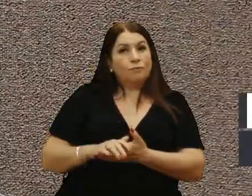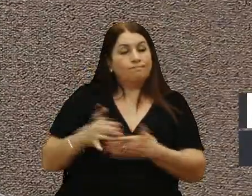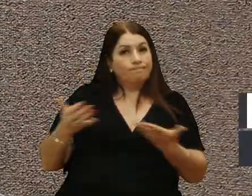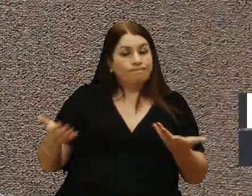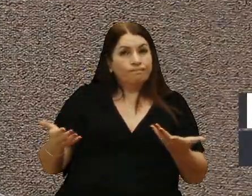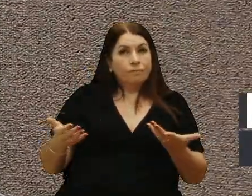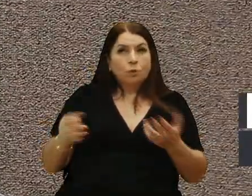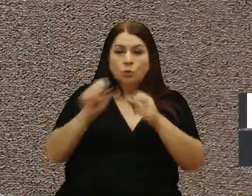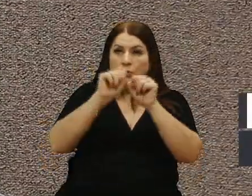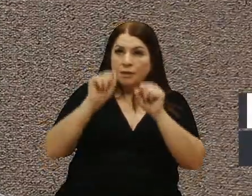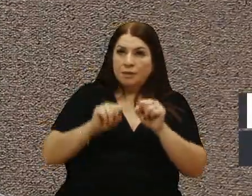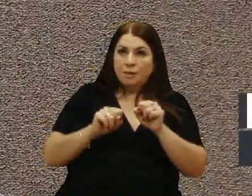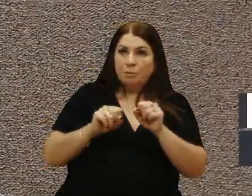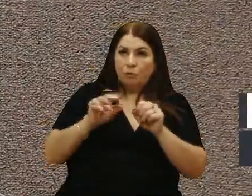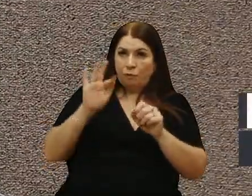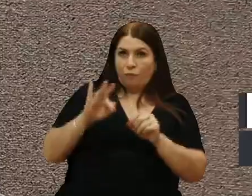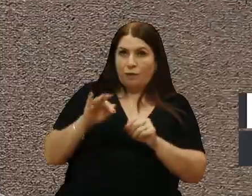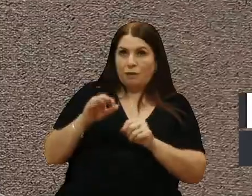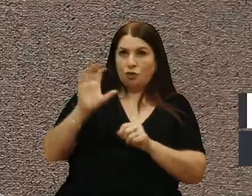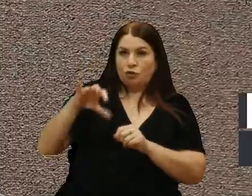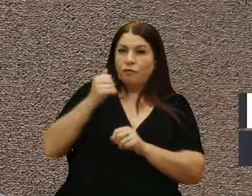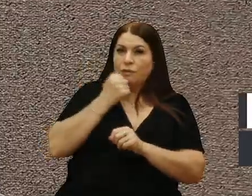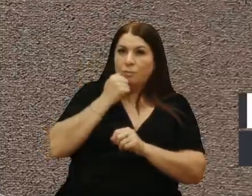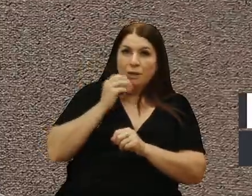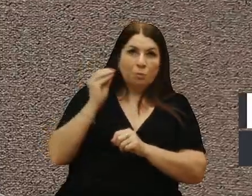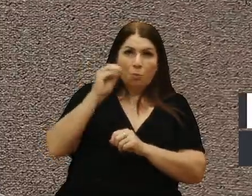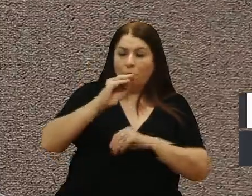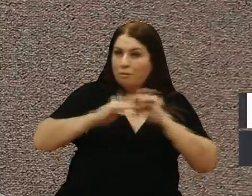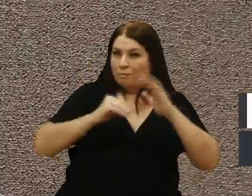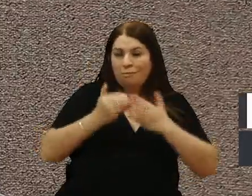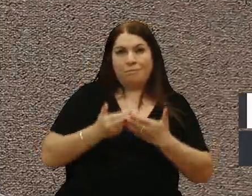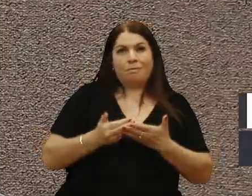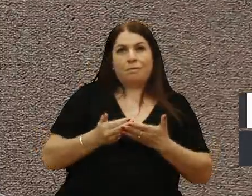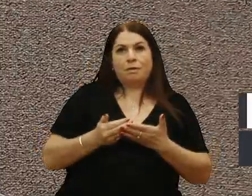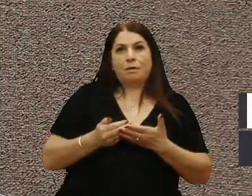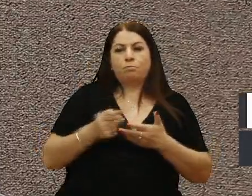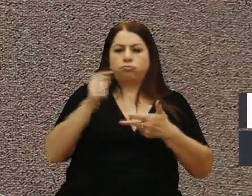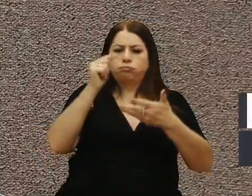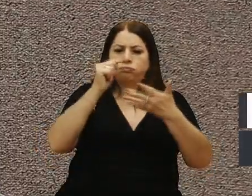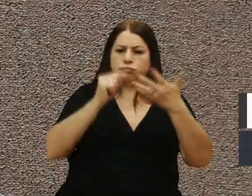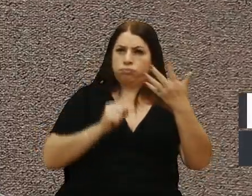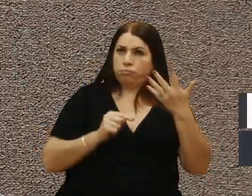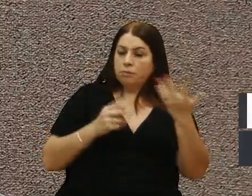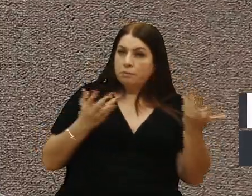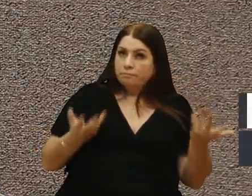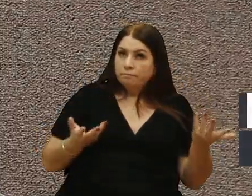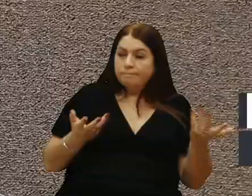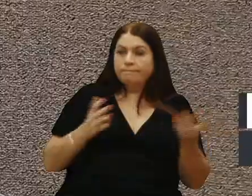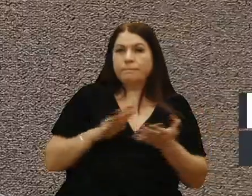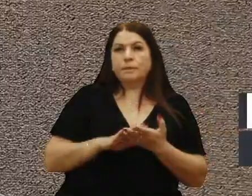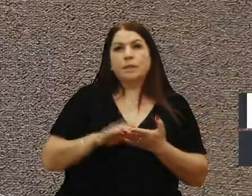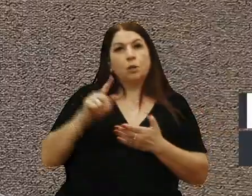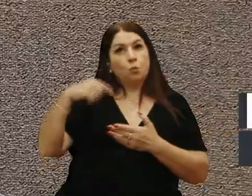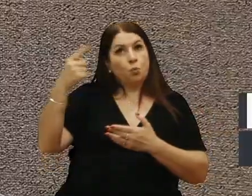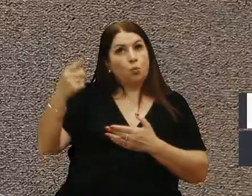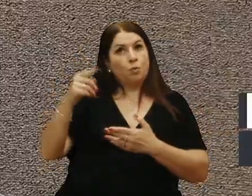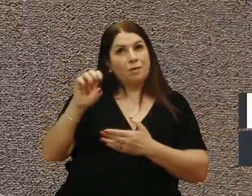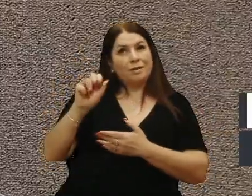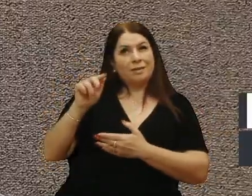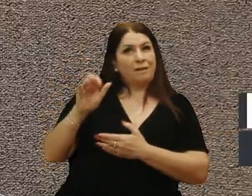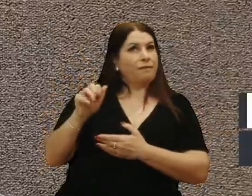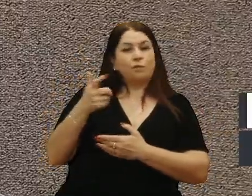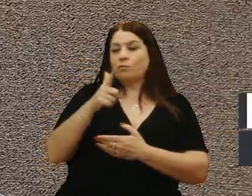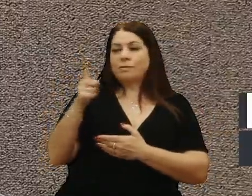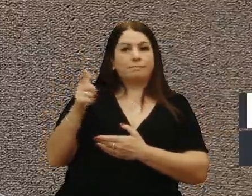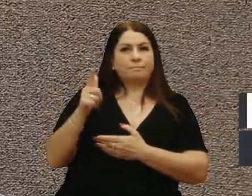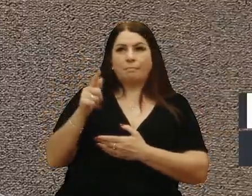se o sistema antigranizo não for instalado por X questões, na próxima safra eles não terão